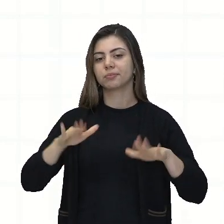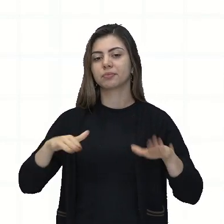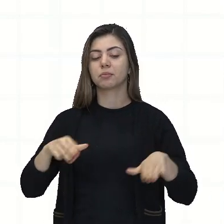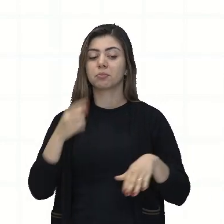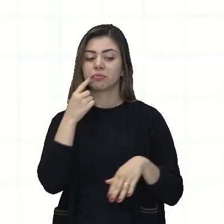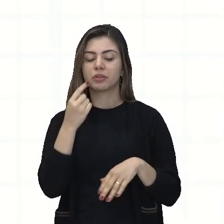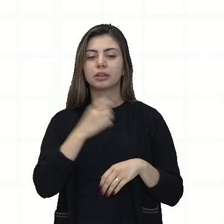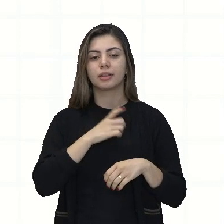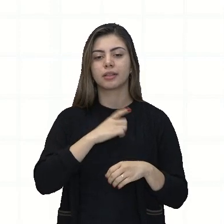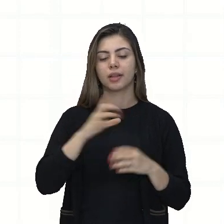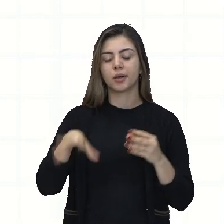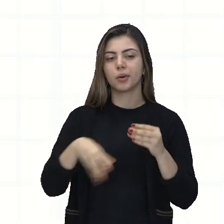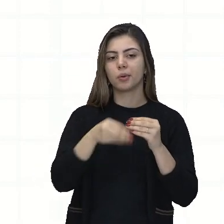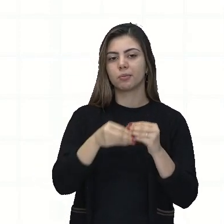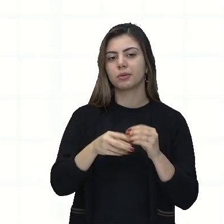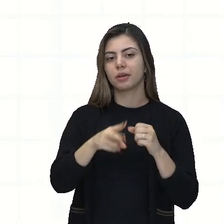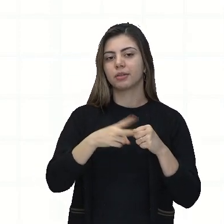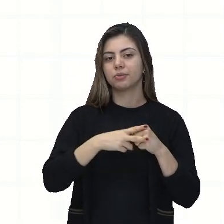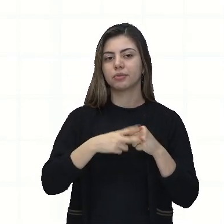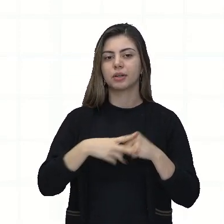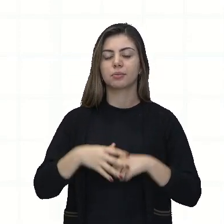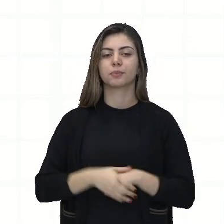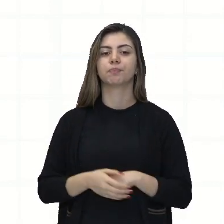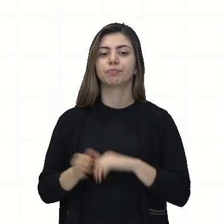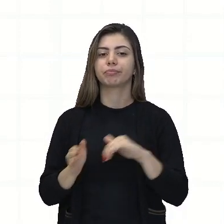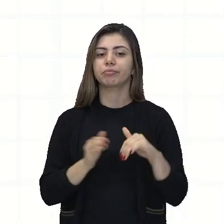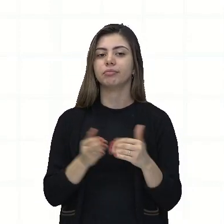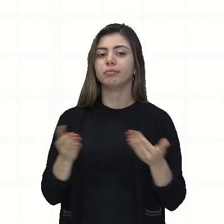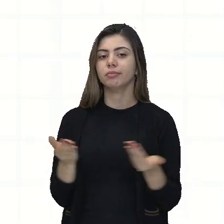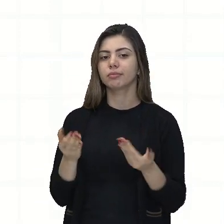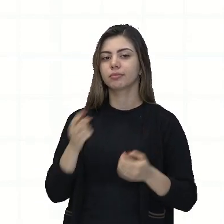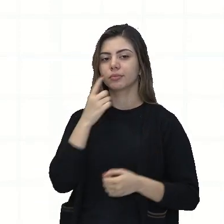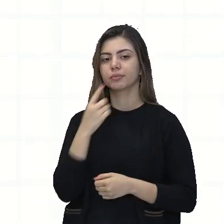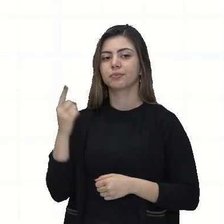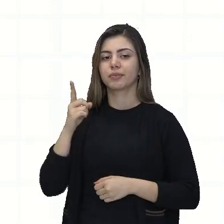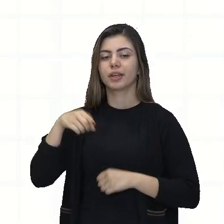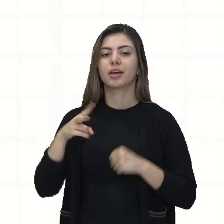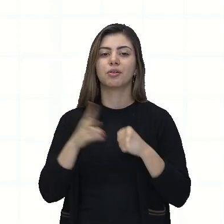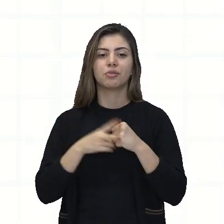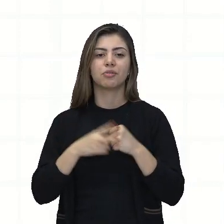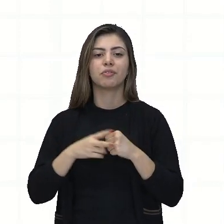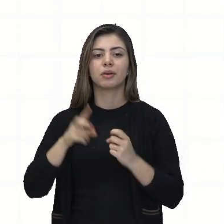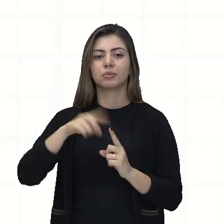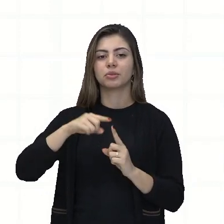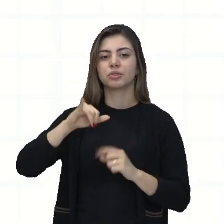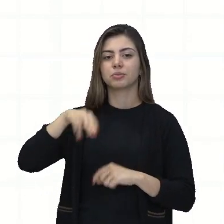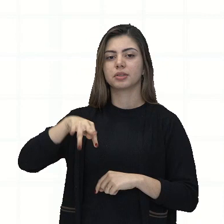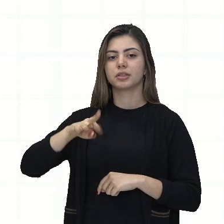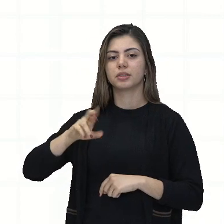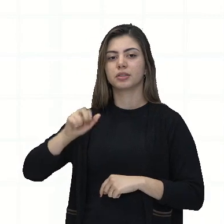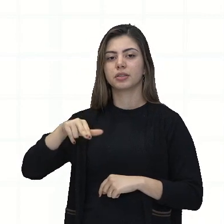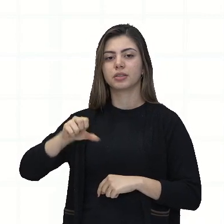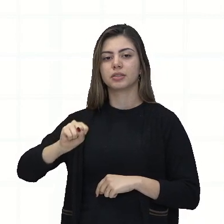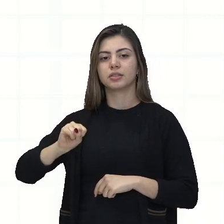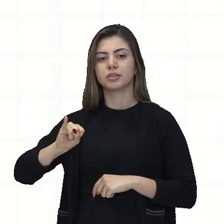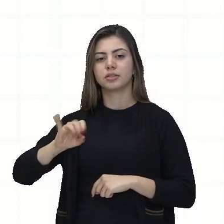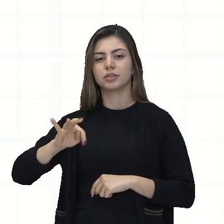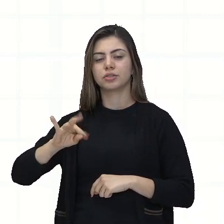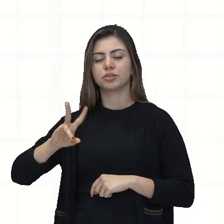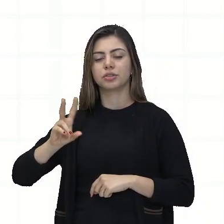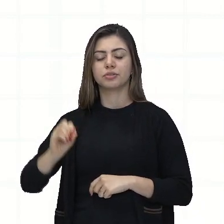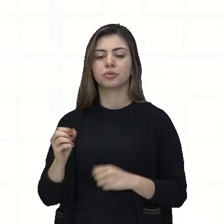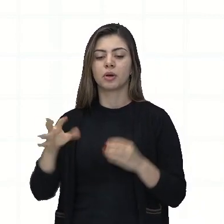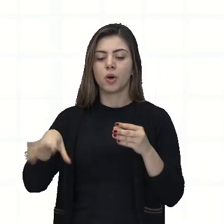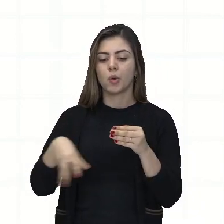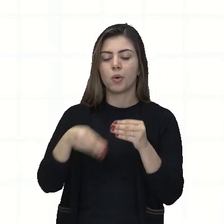complementos eu vou acrescentar a esse verbo. E o verbo intransitivo, né? O verbo intransitivo é aquele que não exige um complemento. Ele não exige um complemento porque ele já